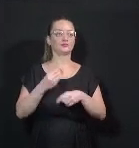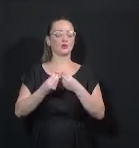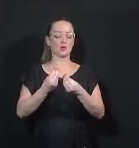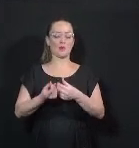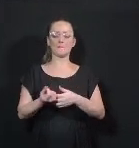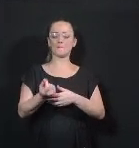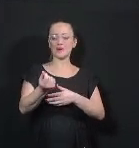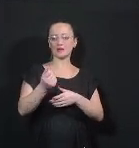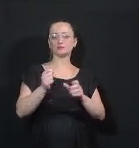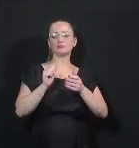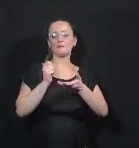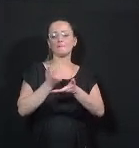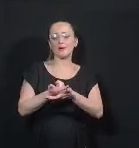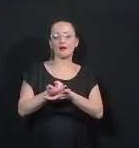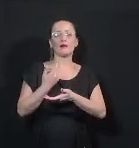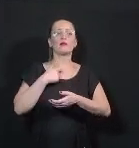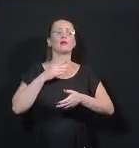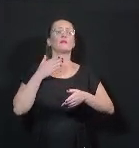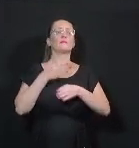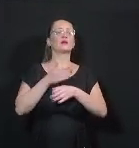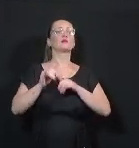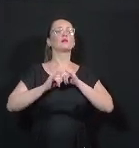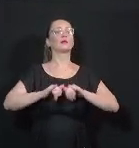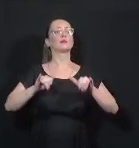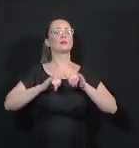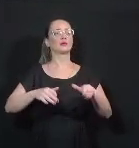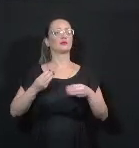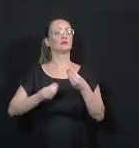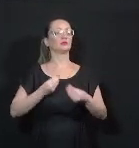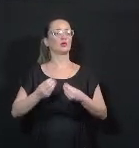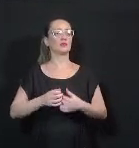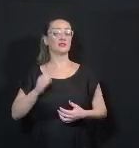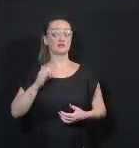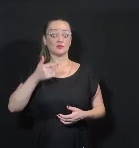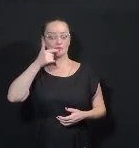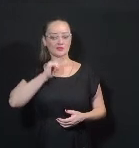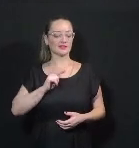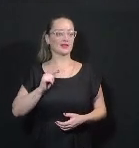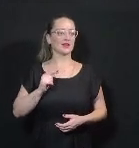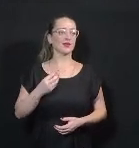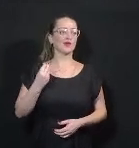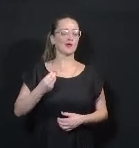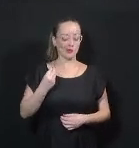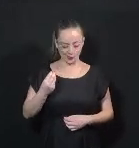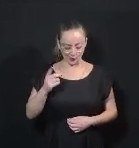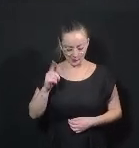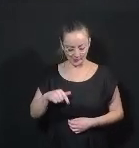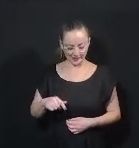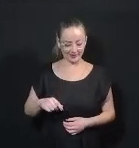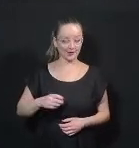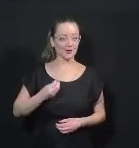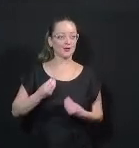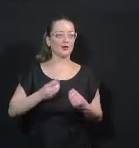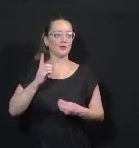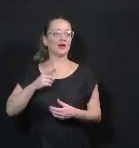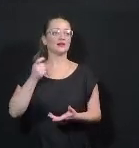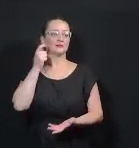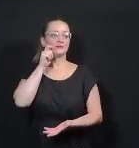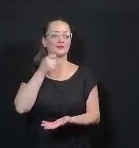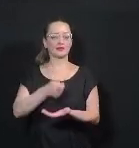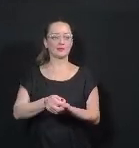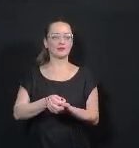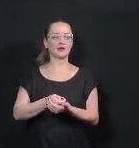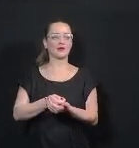das campanhas políticas, e se chegarem lá, como é que se deve desempenhar um